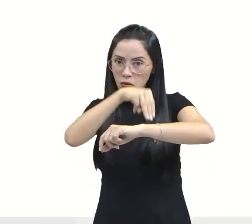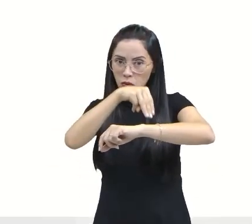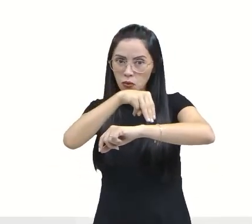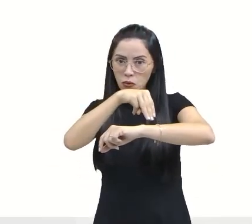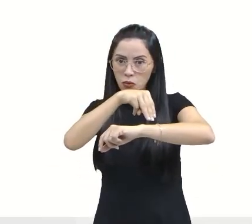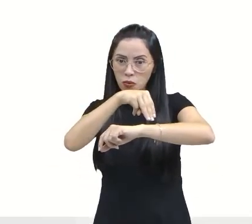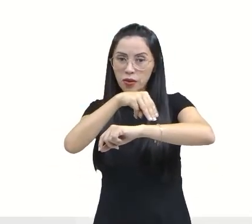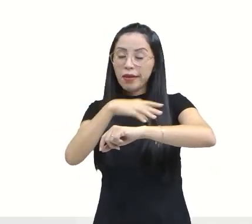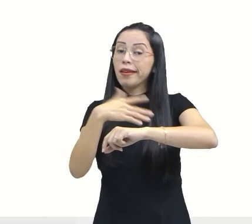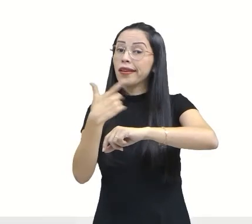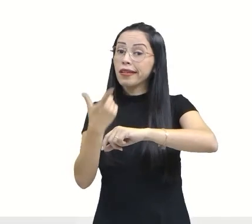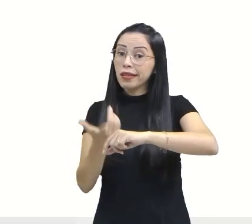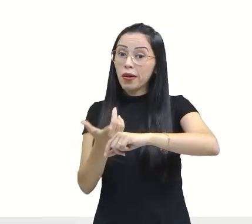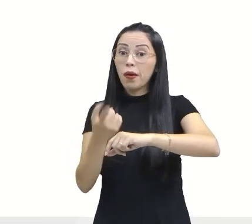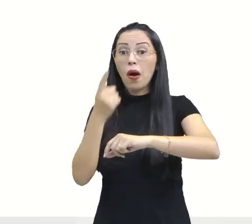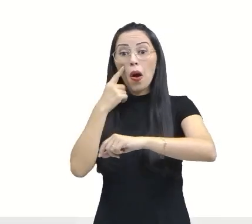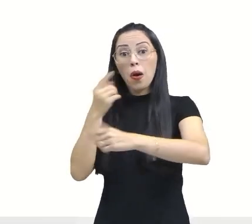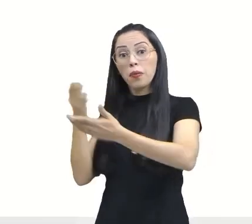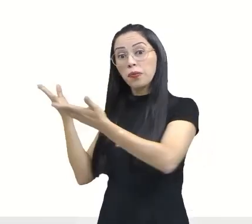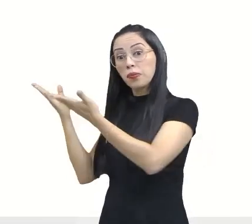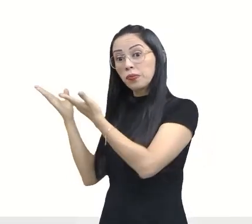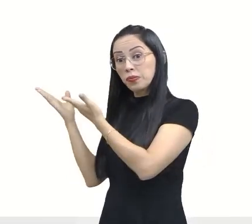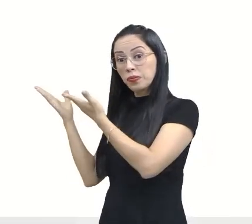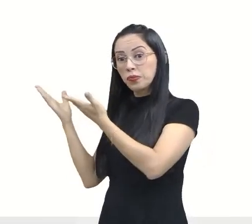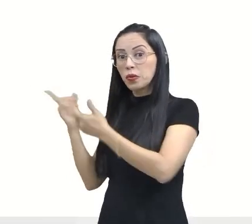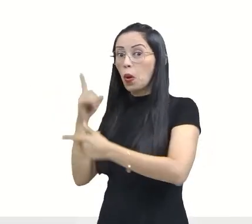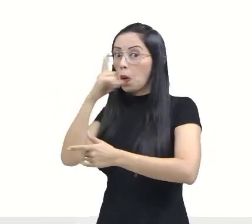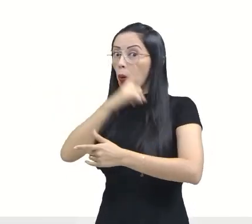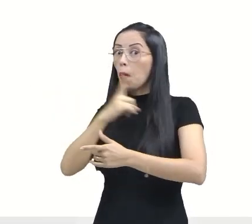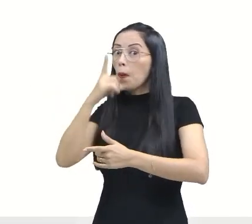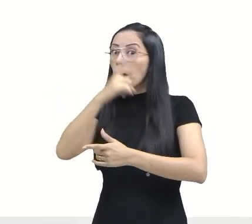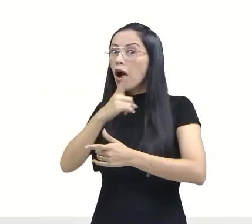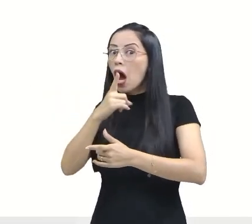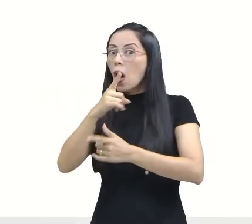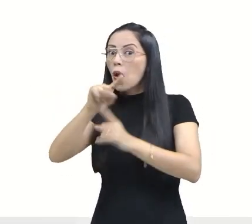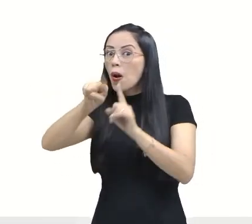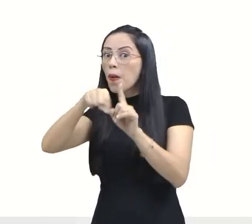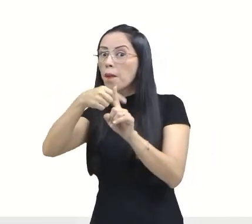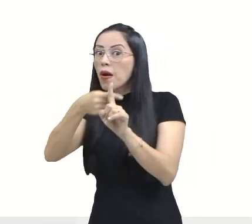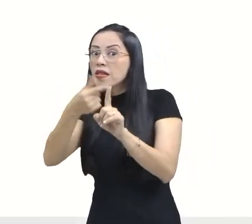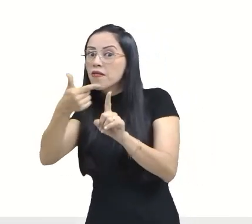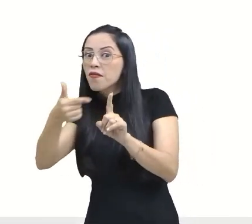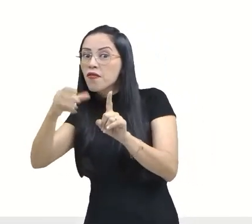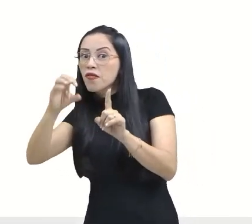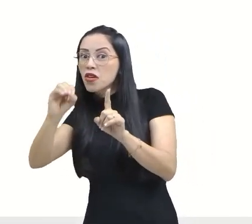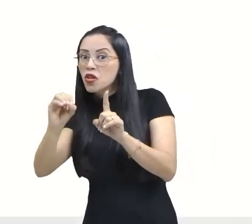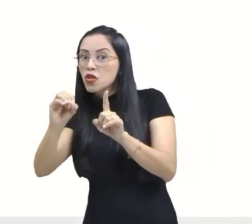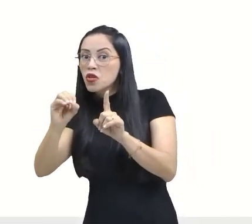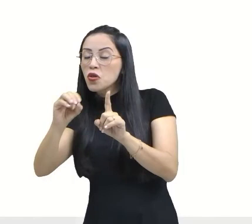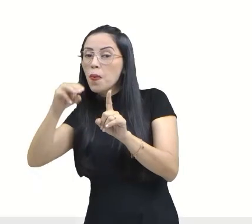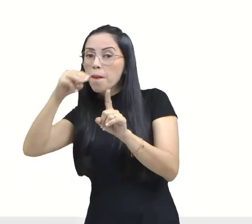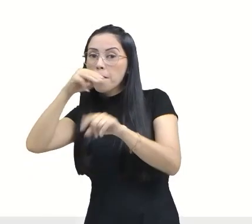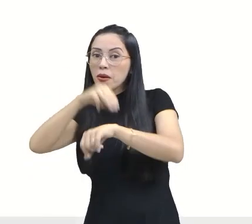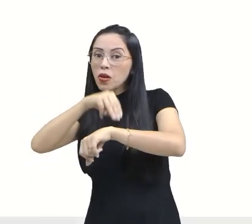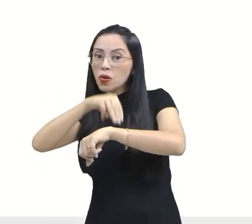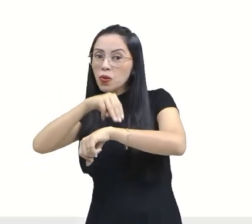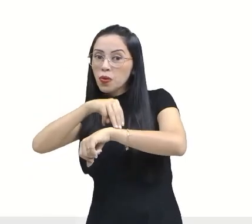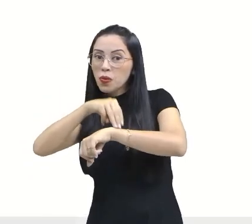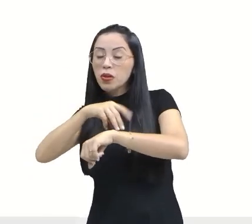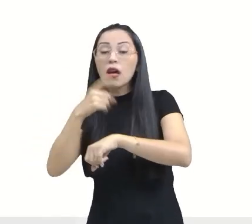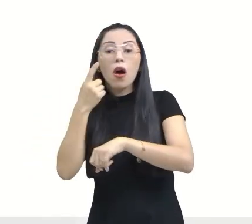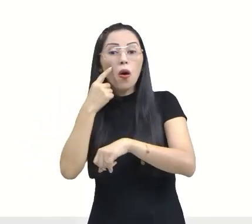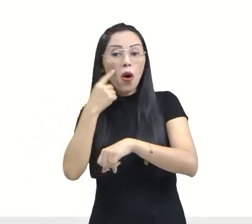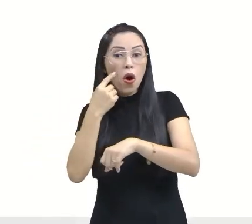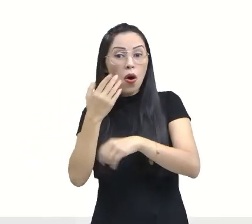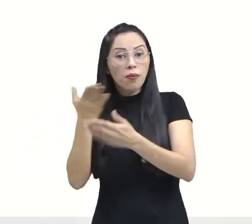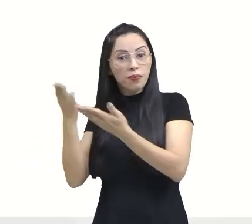Então, essa 1 hora eu já sei que é 60 minutos. Só que eu já tinha mais quanto? 20 minutos. Então, vamos somar.